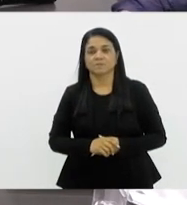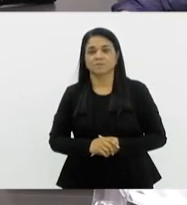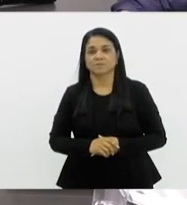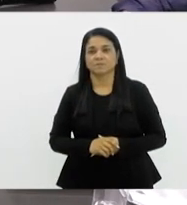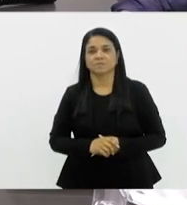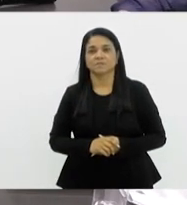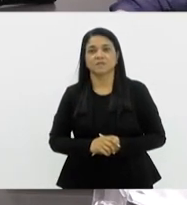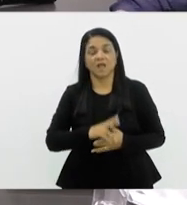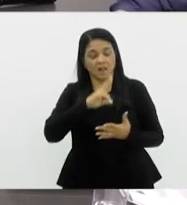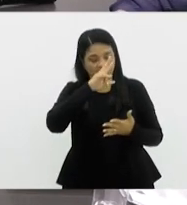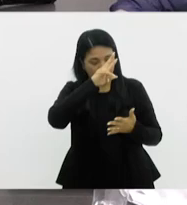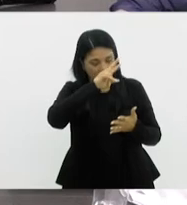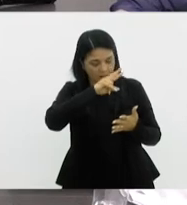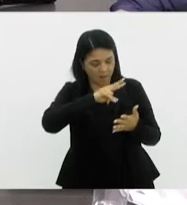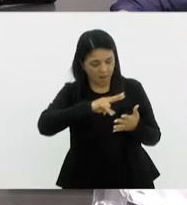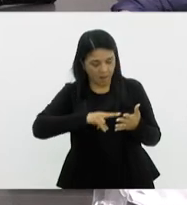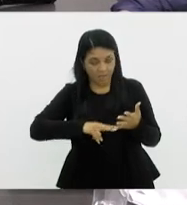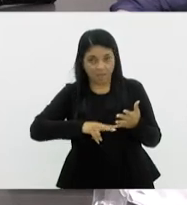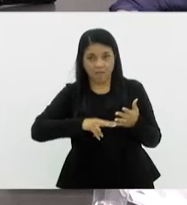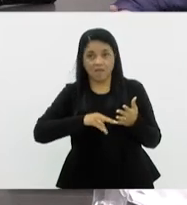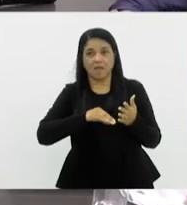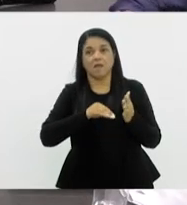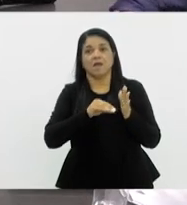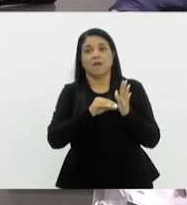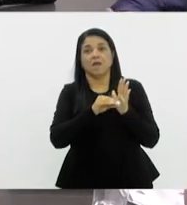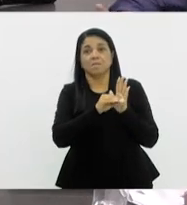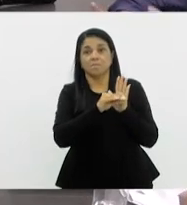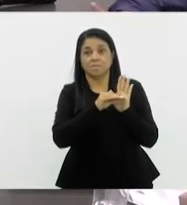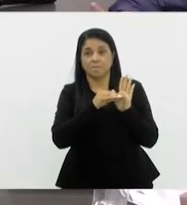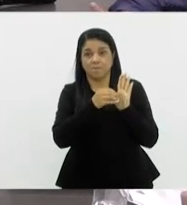vamos ler a ementa.